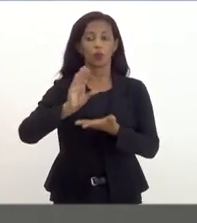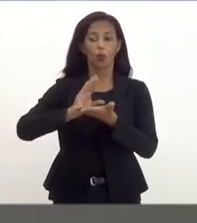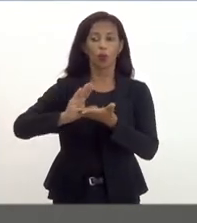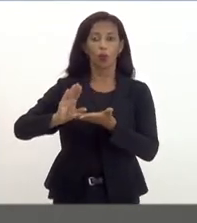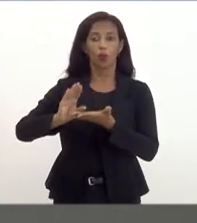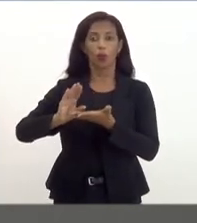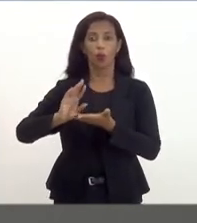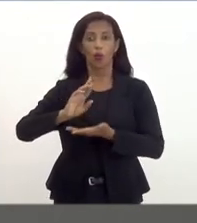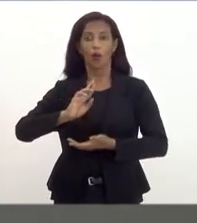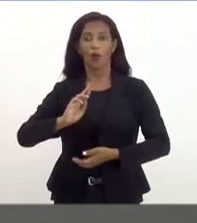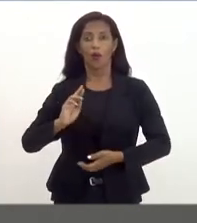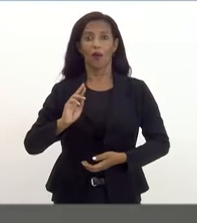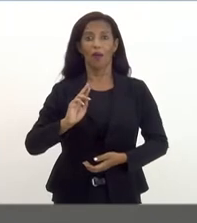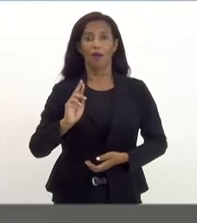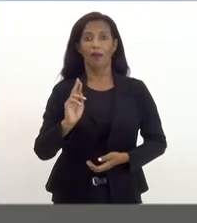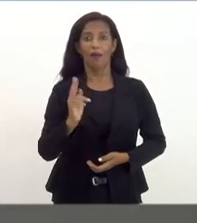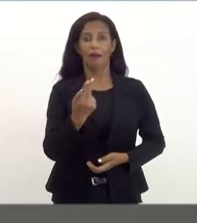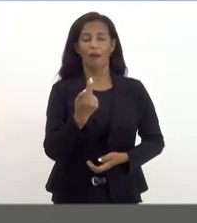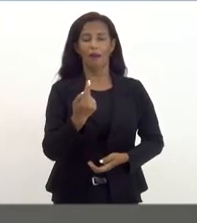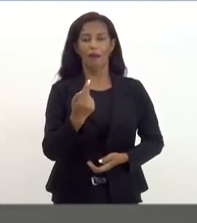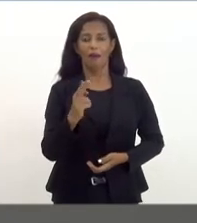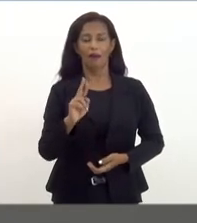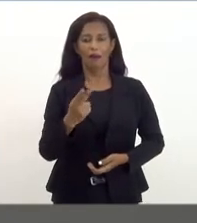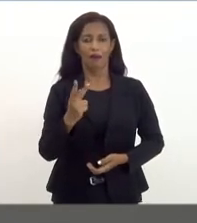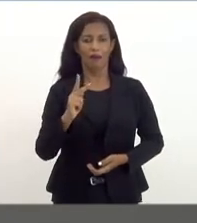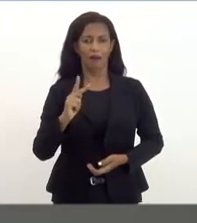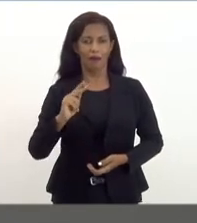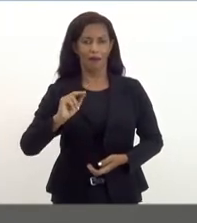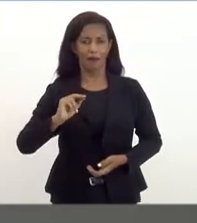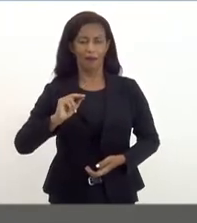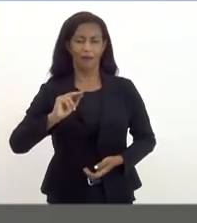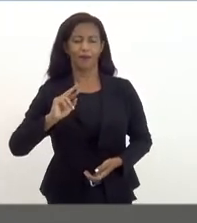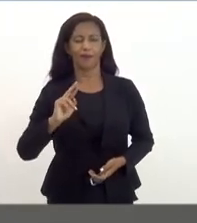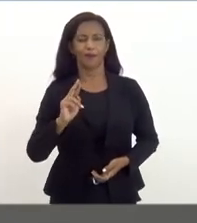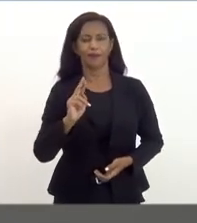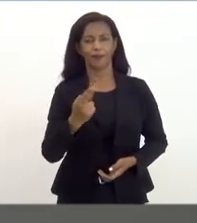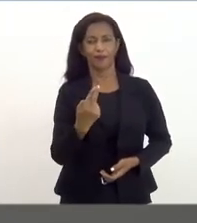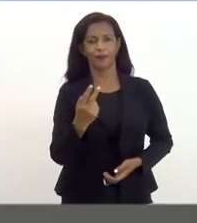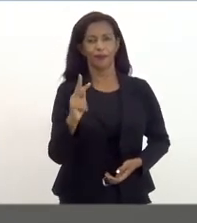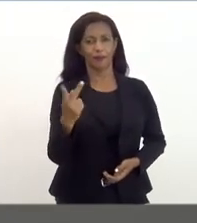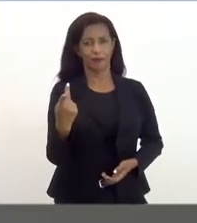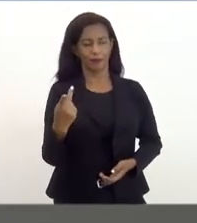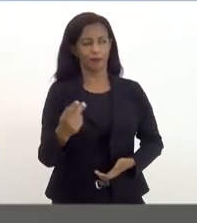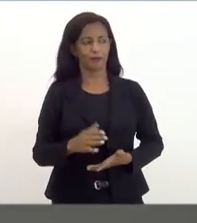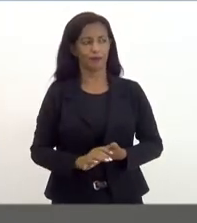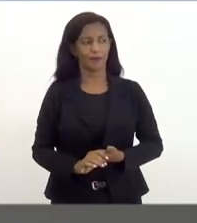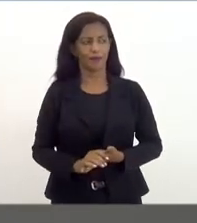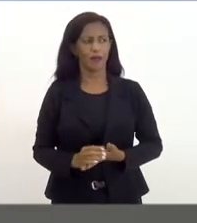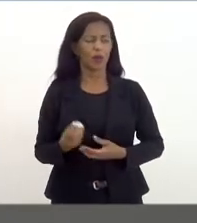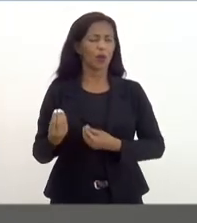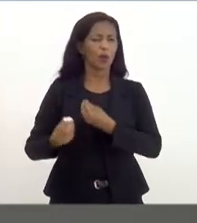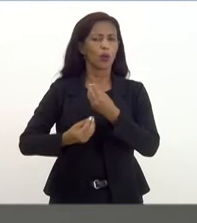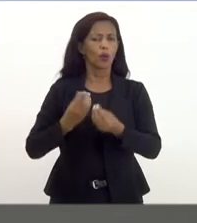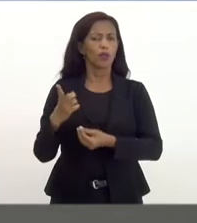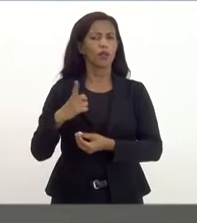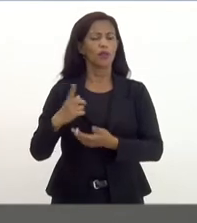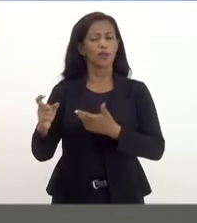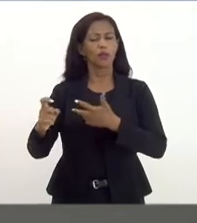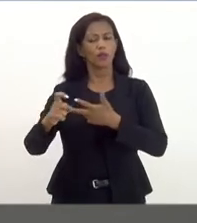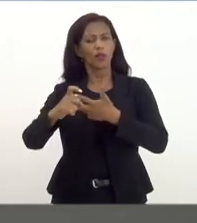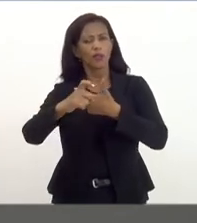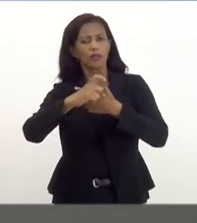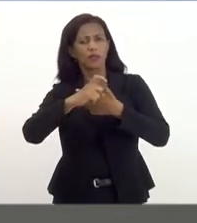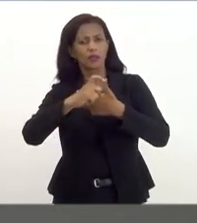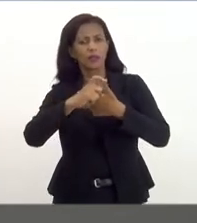humanos esse algo muito importante o que nós temos feito no executivo é exatamente a gente